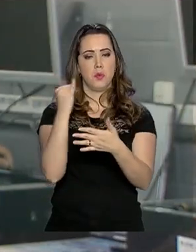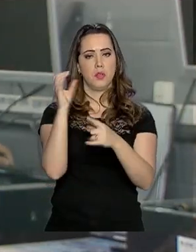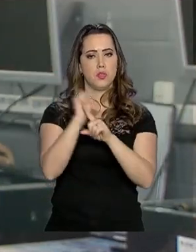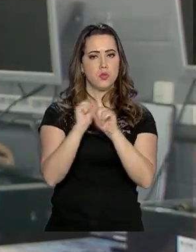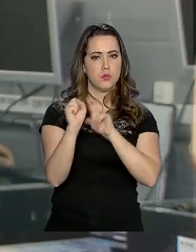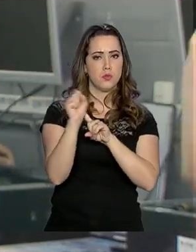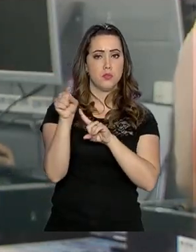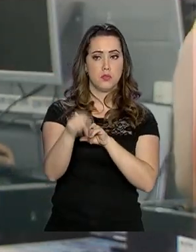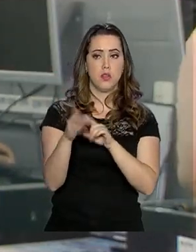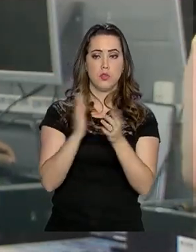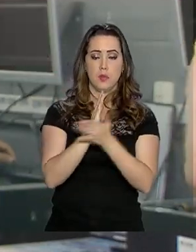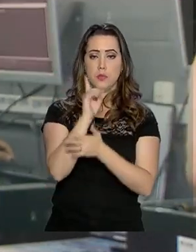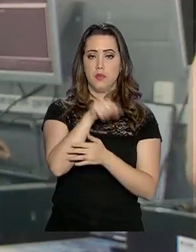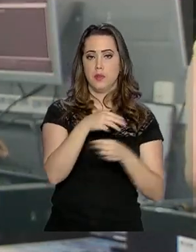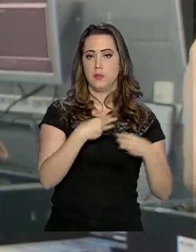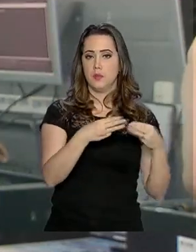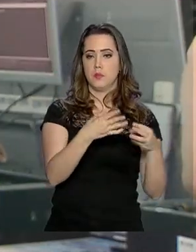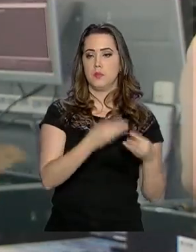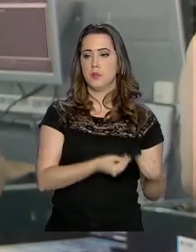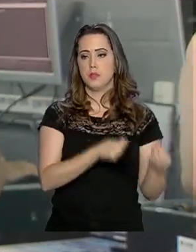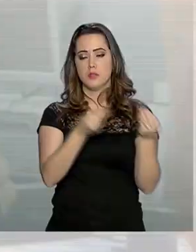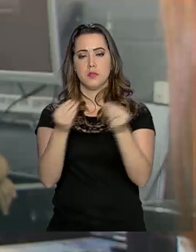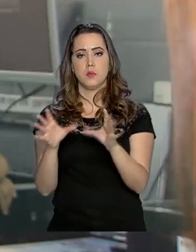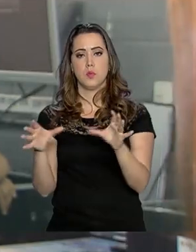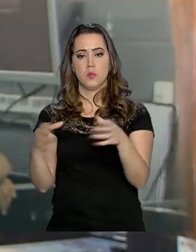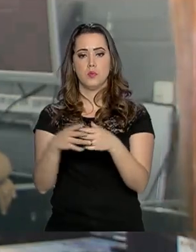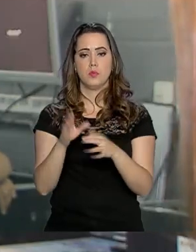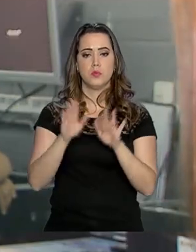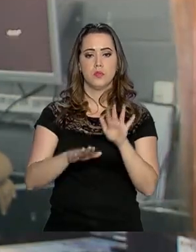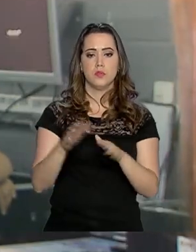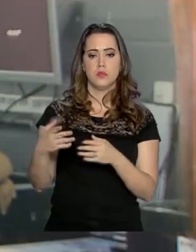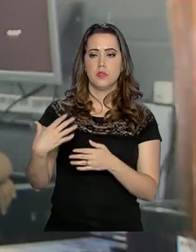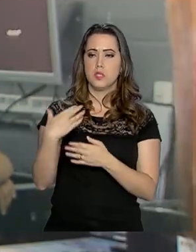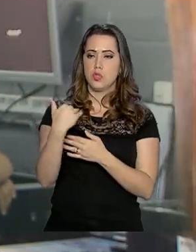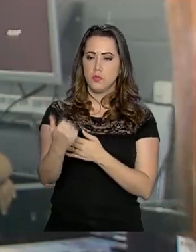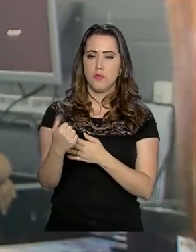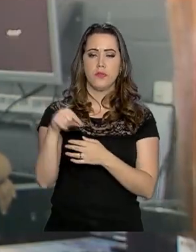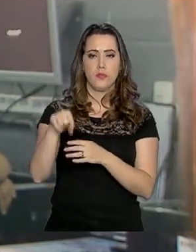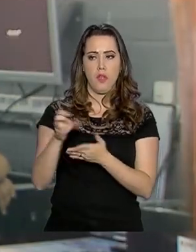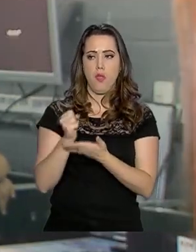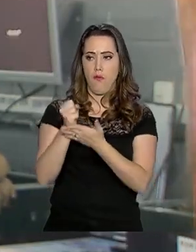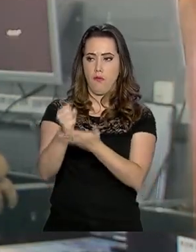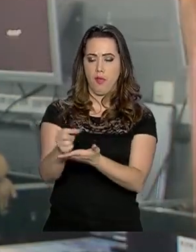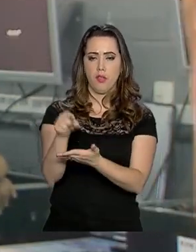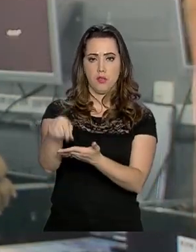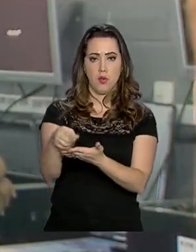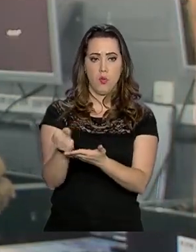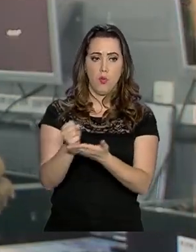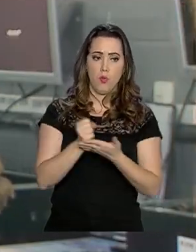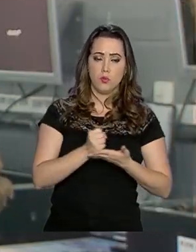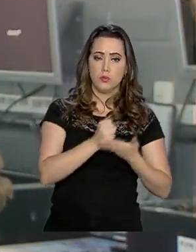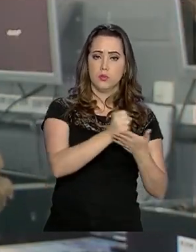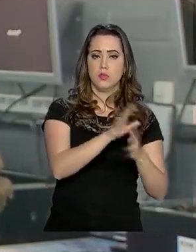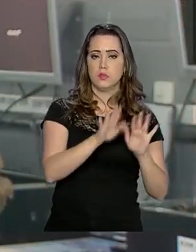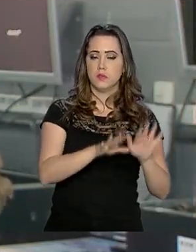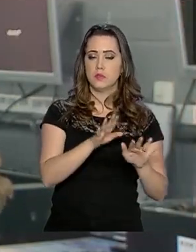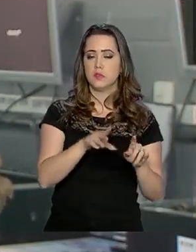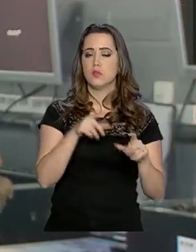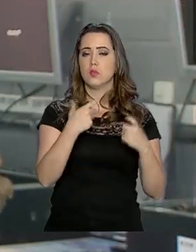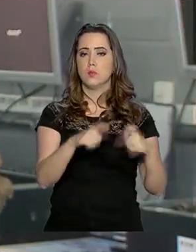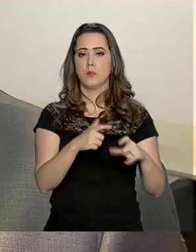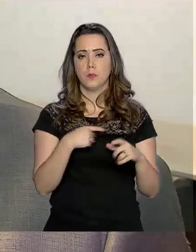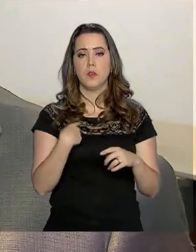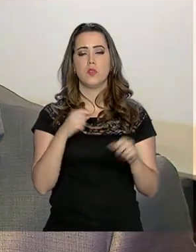aprovadas por eles para receber esses equipamentos às vezes eles vêm dos casos nós iremos entregar e até mesmo instalar dependendo da